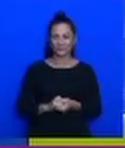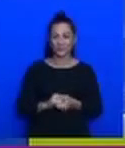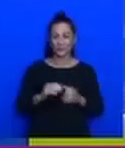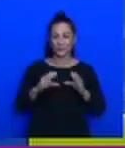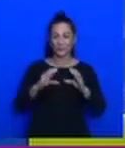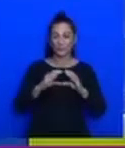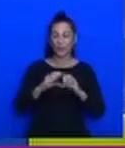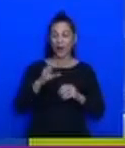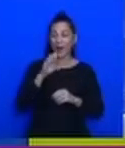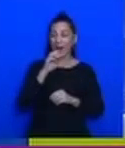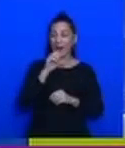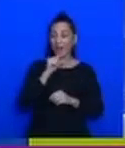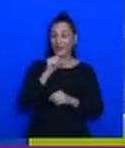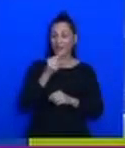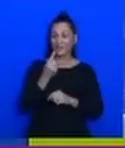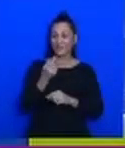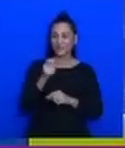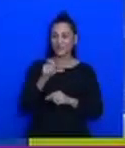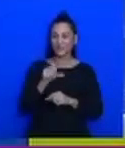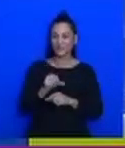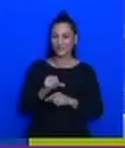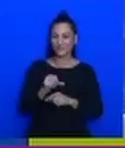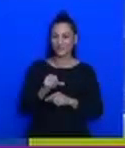Agora laranja número 19.